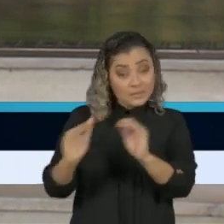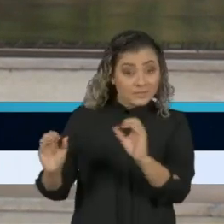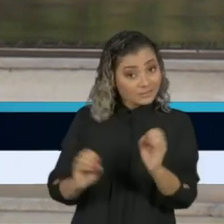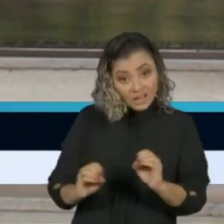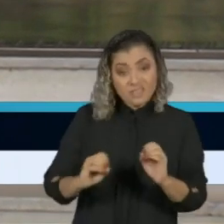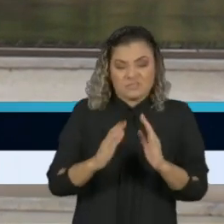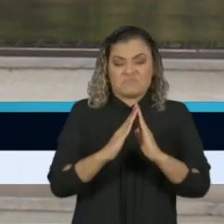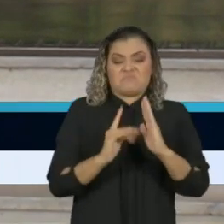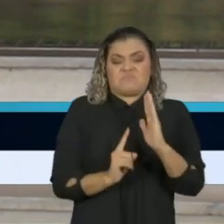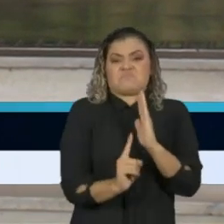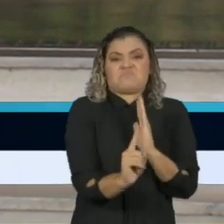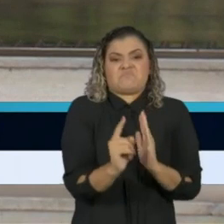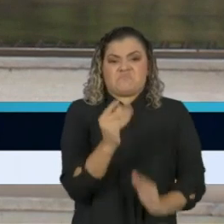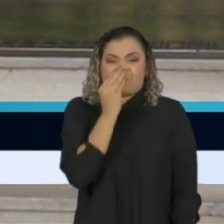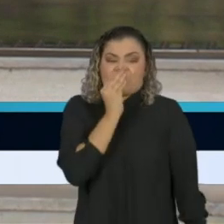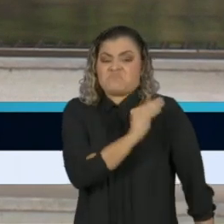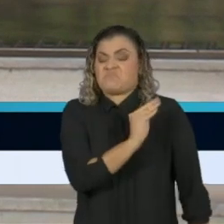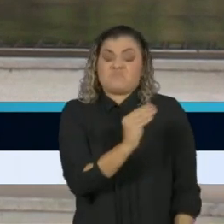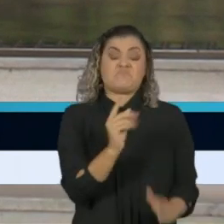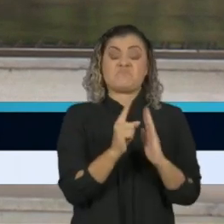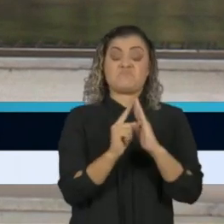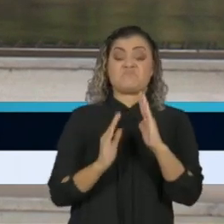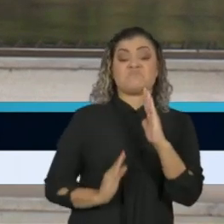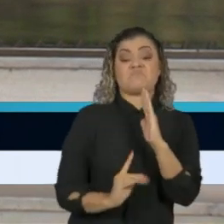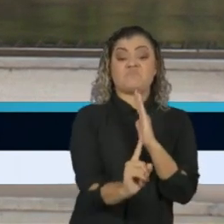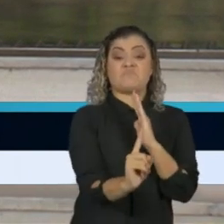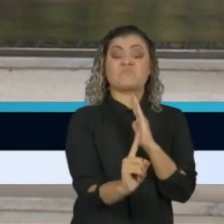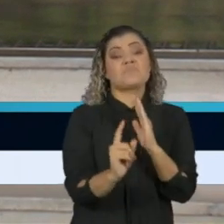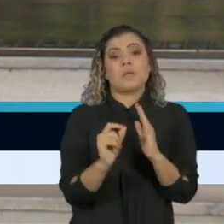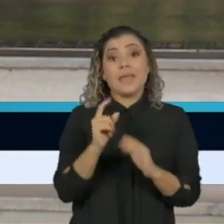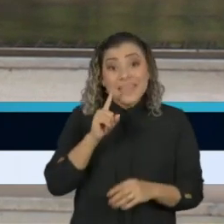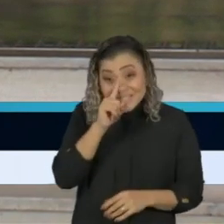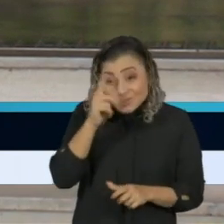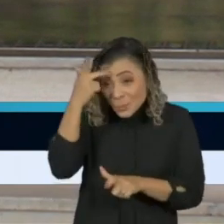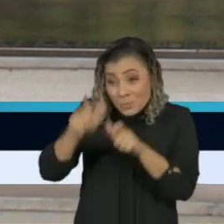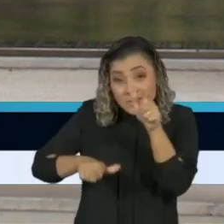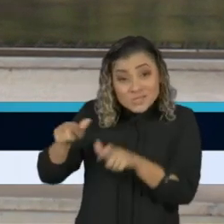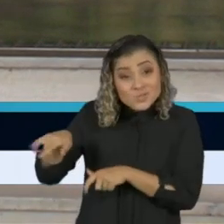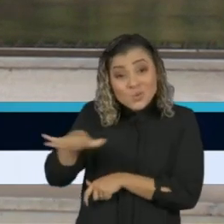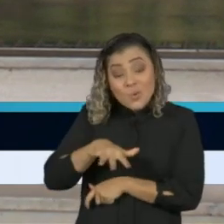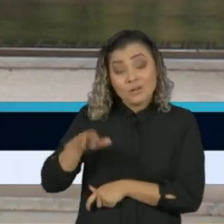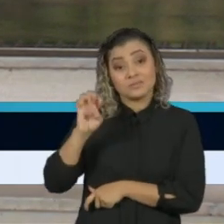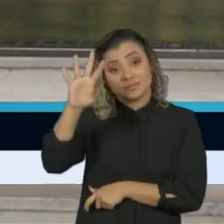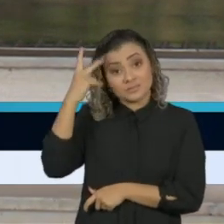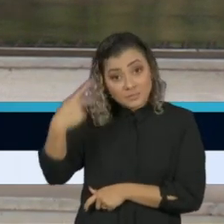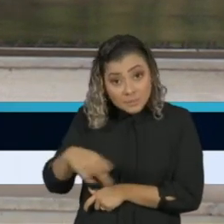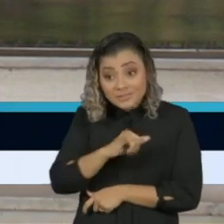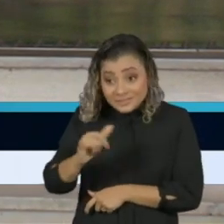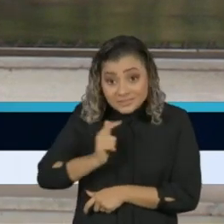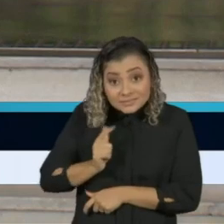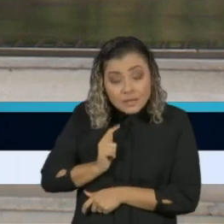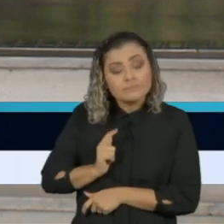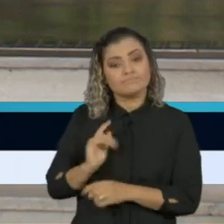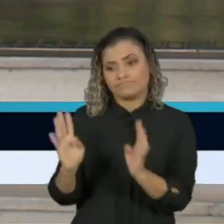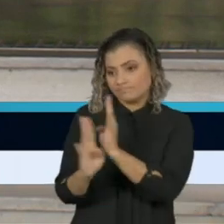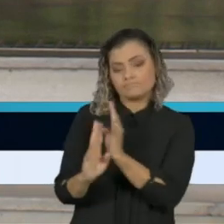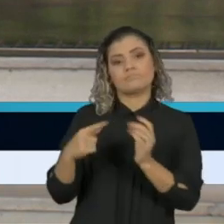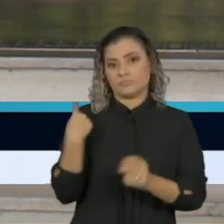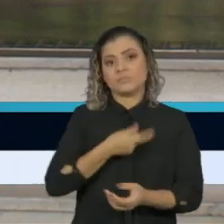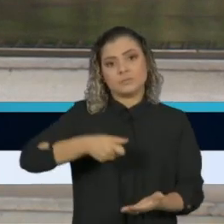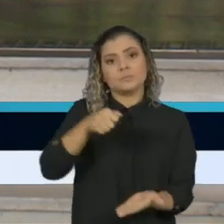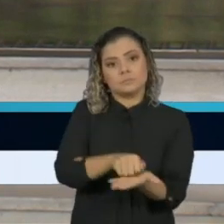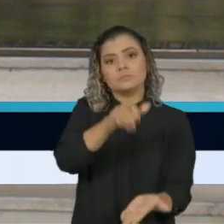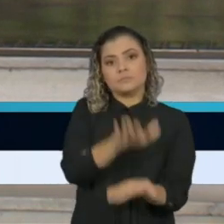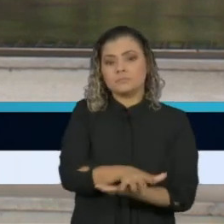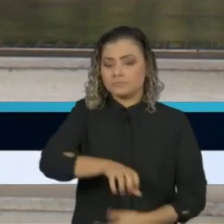índices de isolamento social e colocando em risco a vida das pessoas no estado de São Paulo, nós não hesitaremos